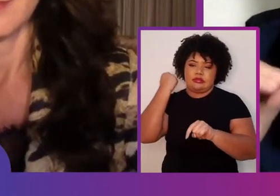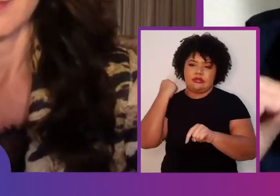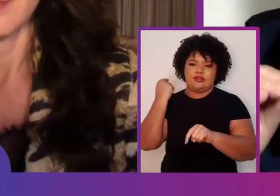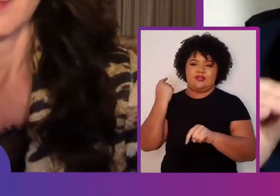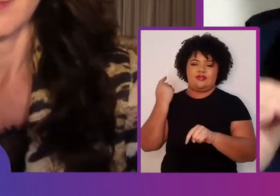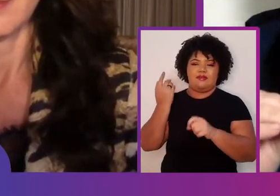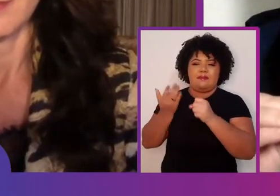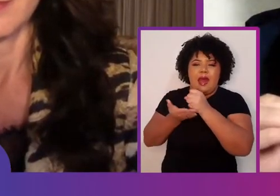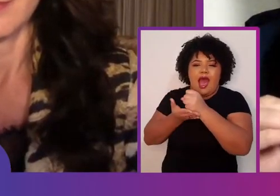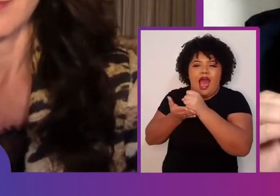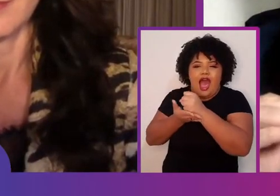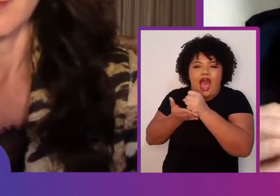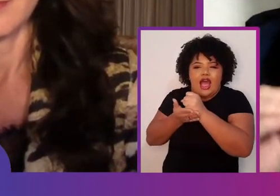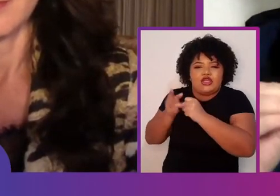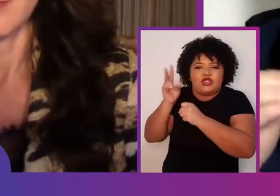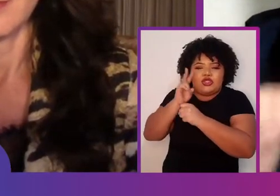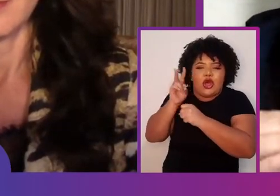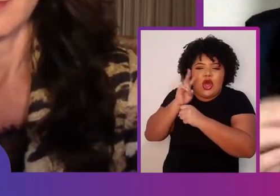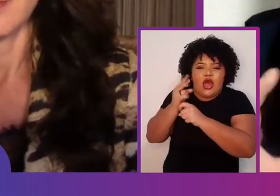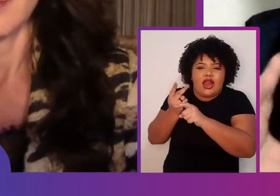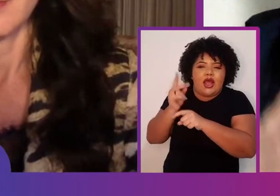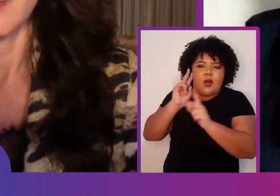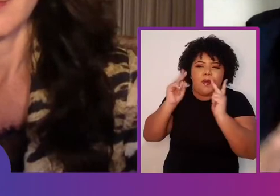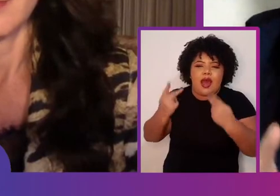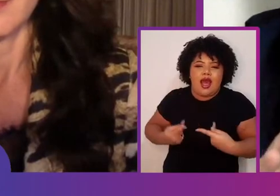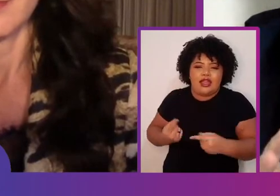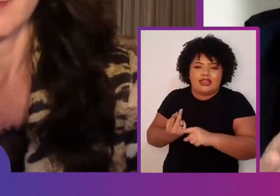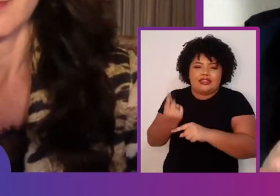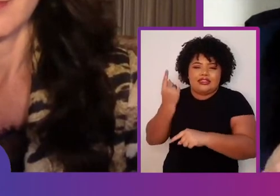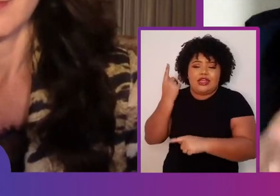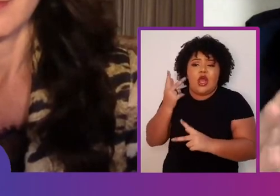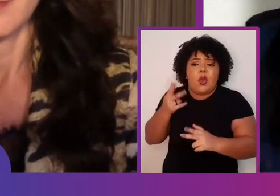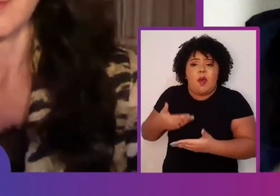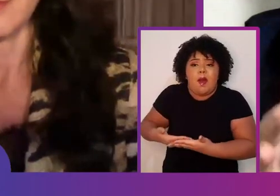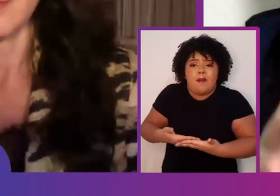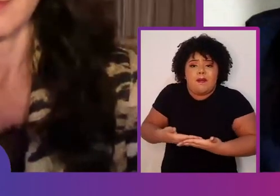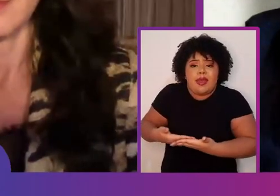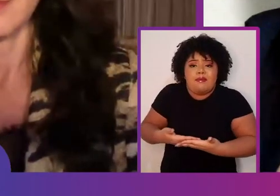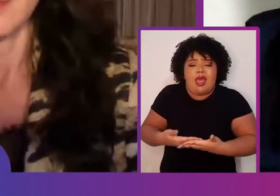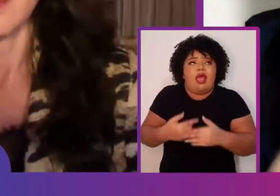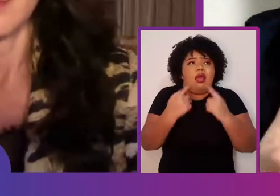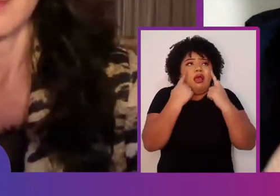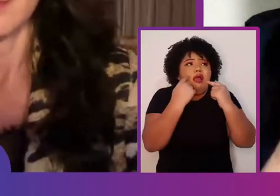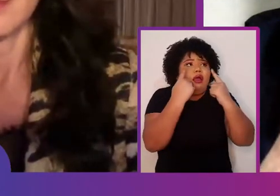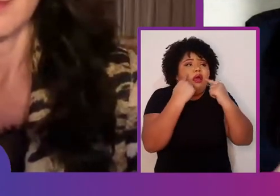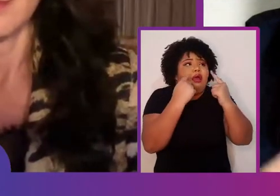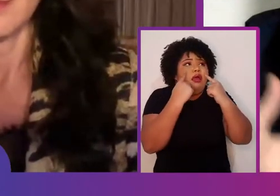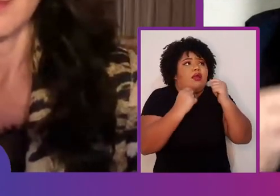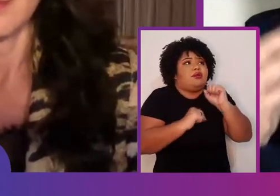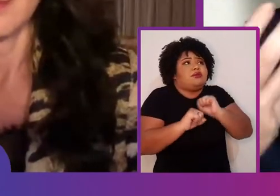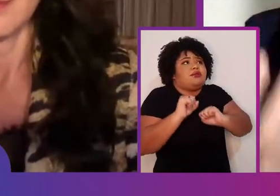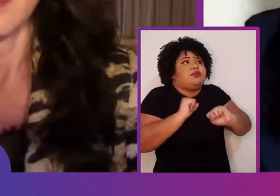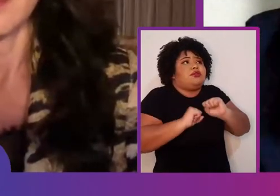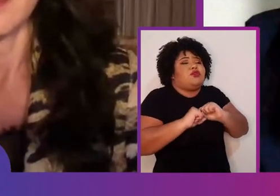básico, é da mesma forma que acomete um bebê que está chorando de fome. Ele está chorando de fome